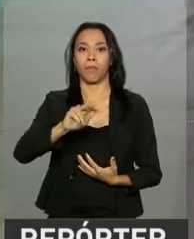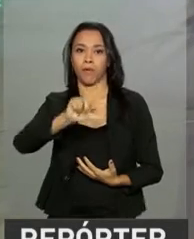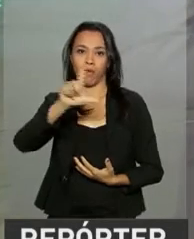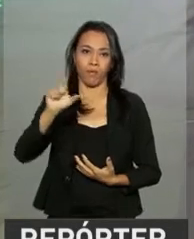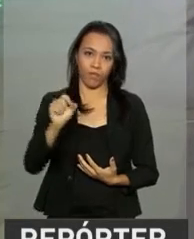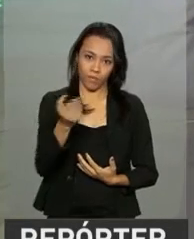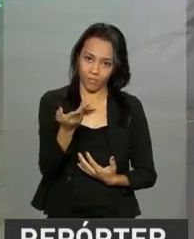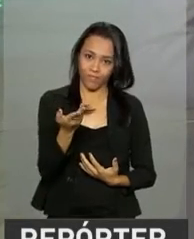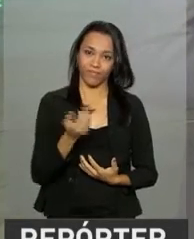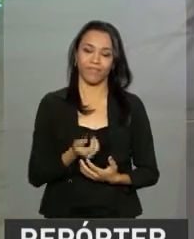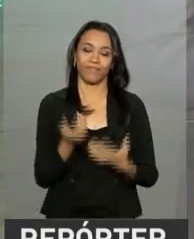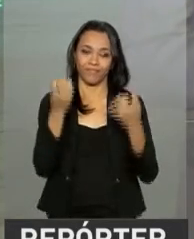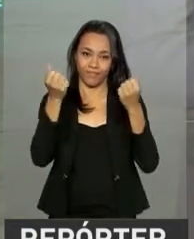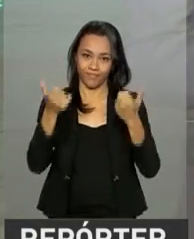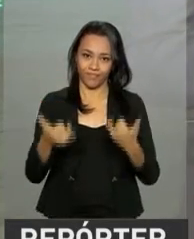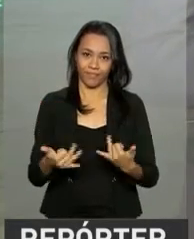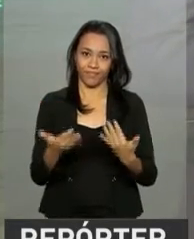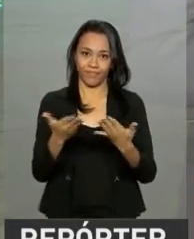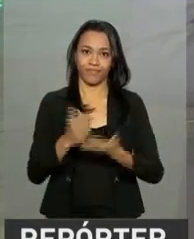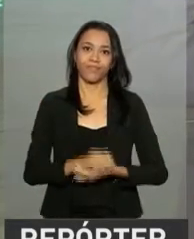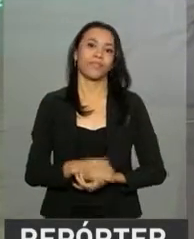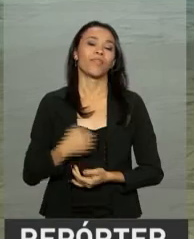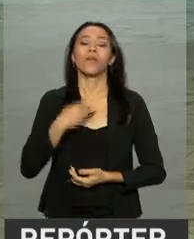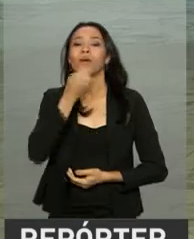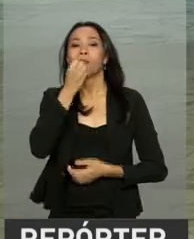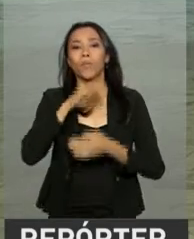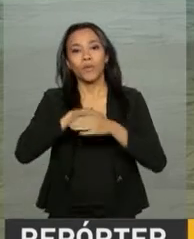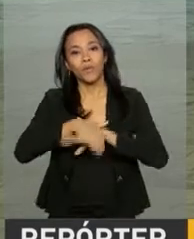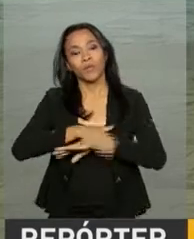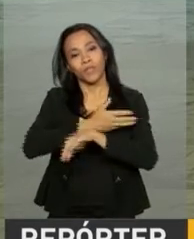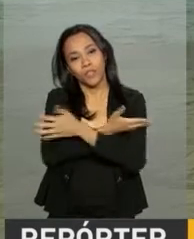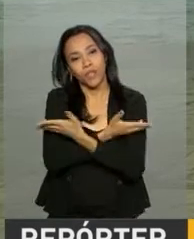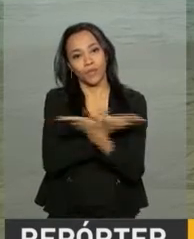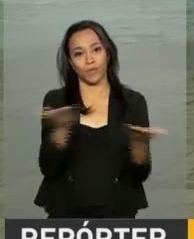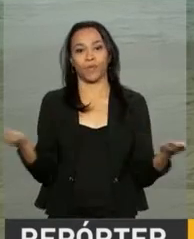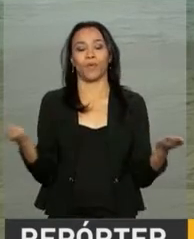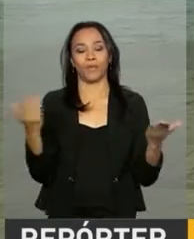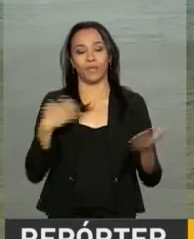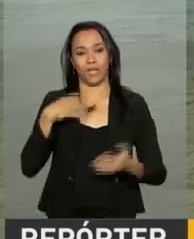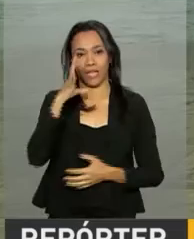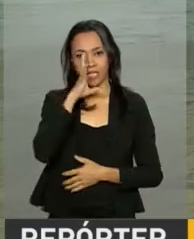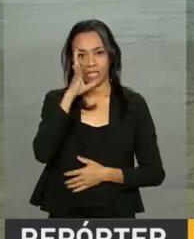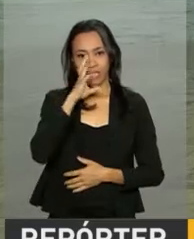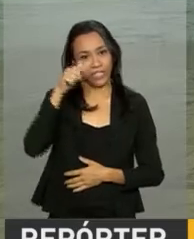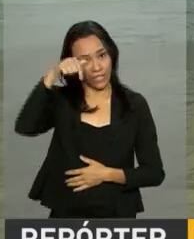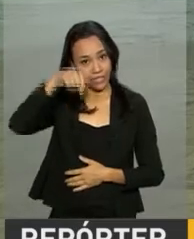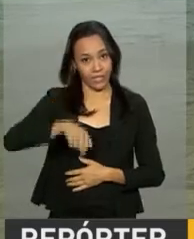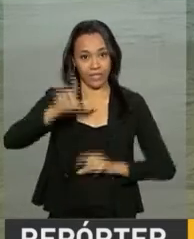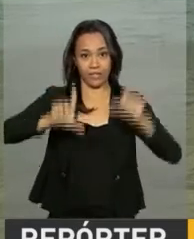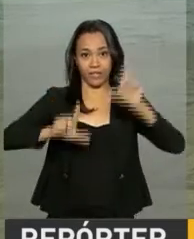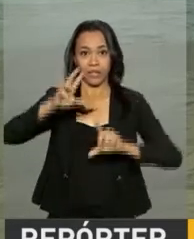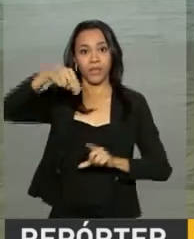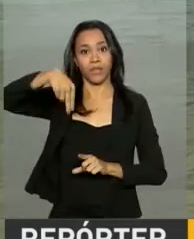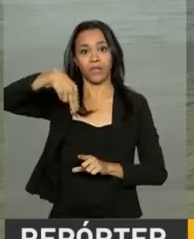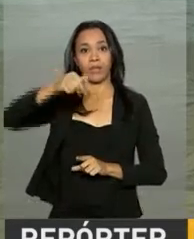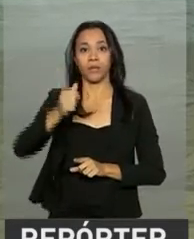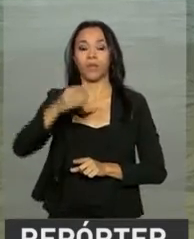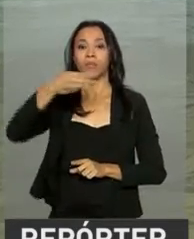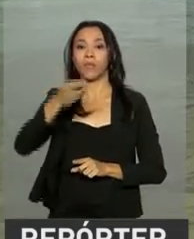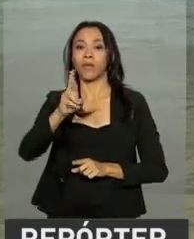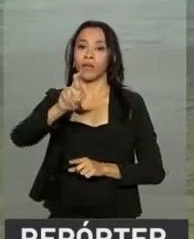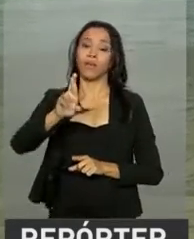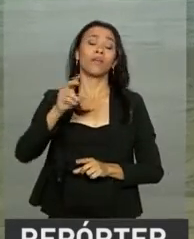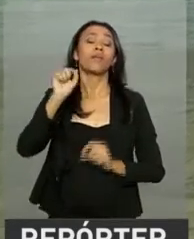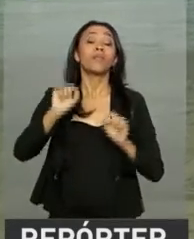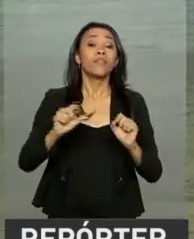detalhes olá paulo além do boa noite boa noite a todos que nos assistem na tv nbr estiveram presentes os ministros da